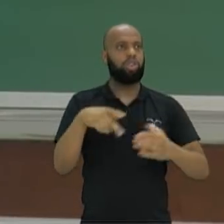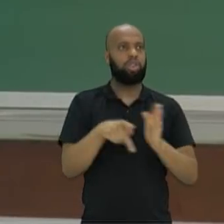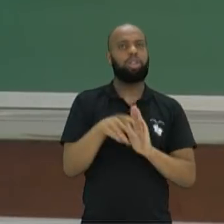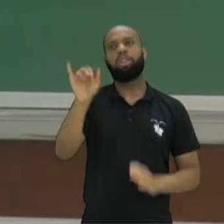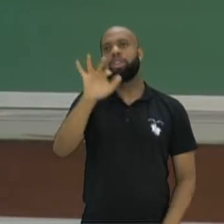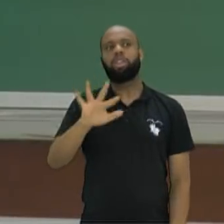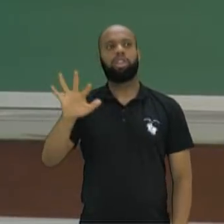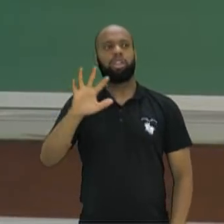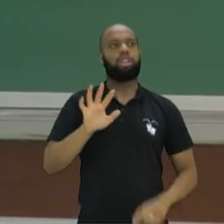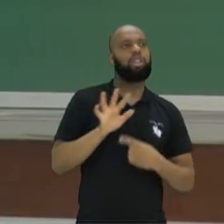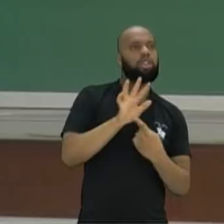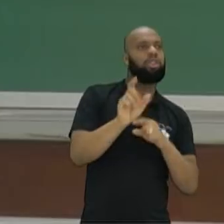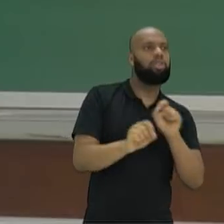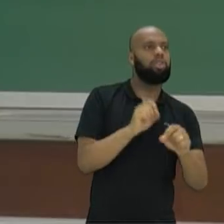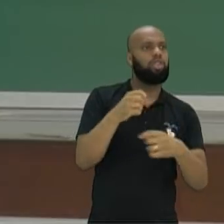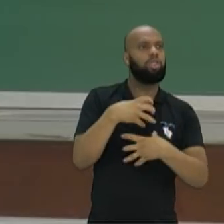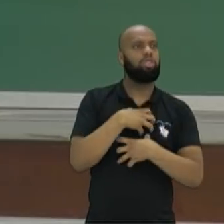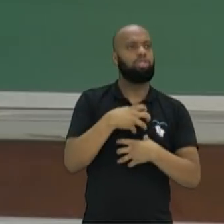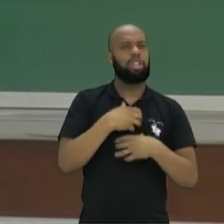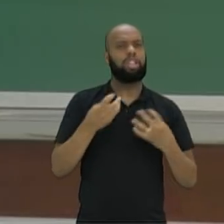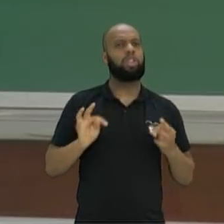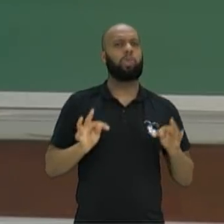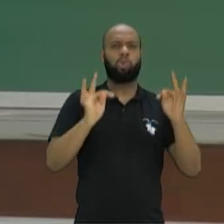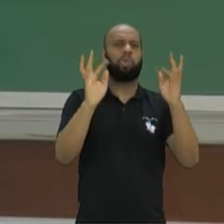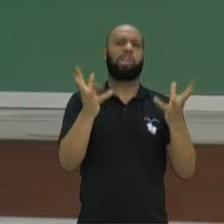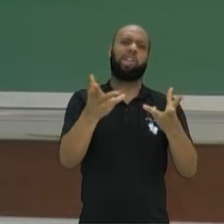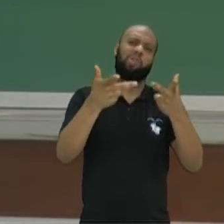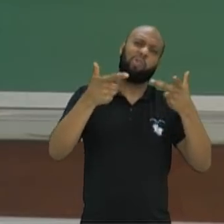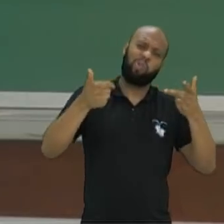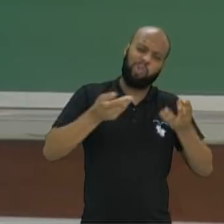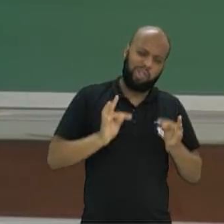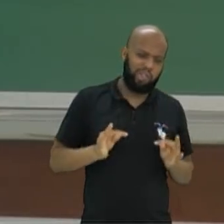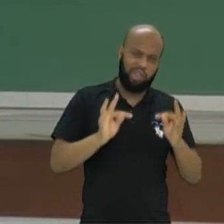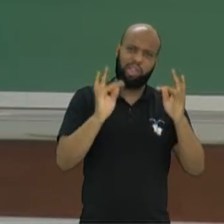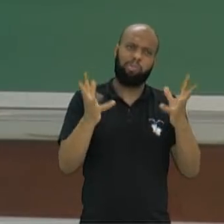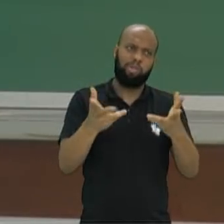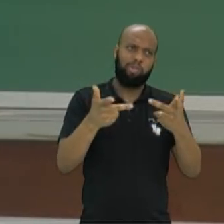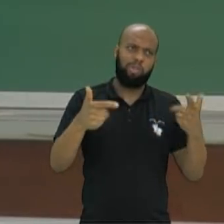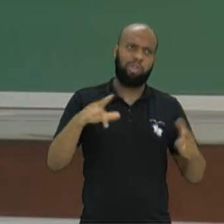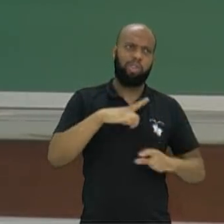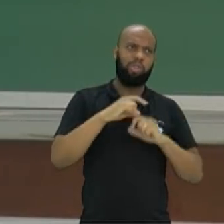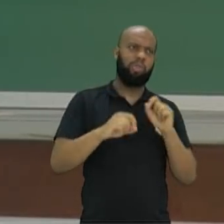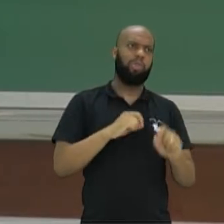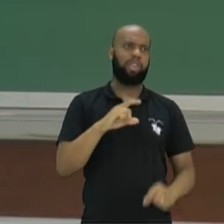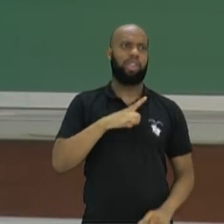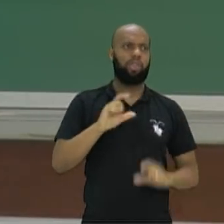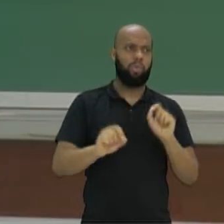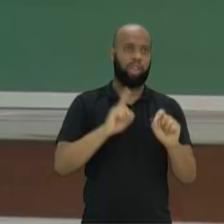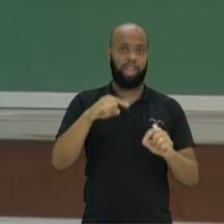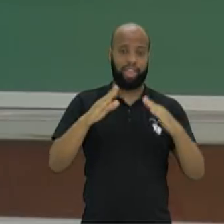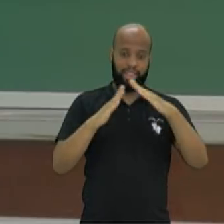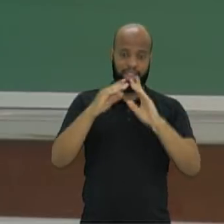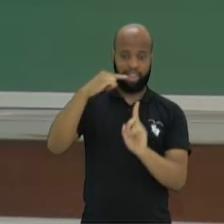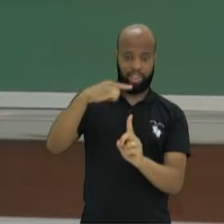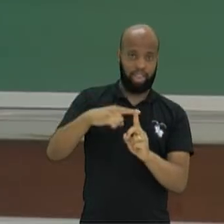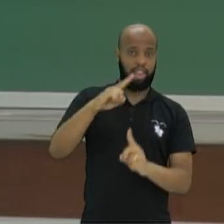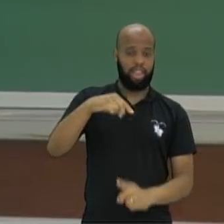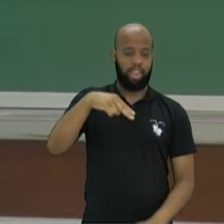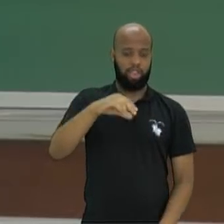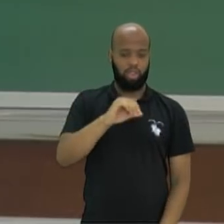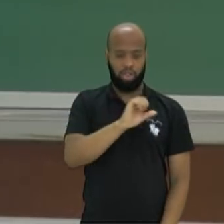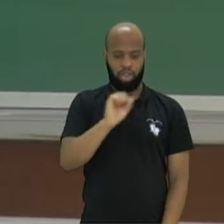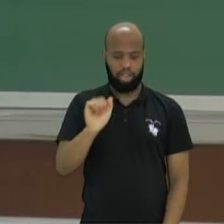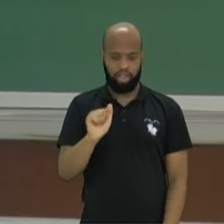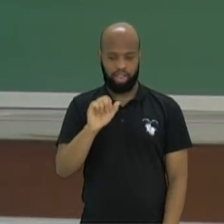que traz aqui, puxa, uma coisa de tecnologia incrível isso, cara, olha só. Está aqui então a Basílica Nossa Senhora do Carmo,